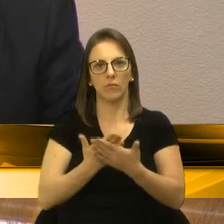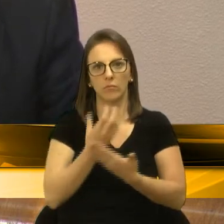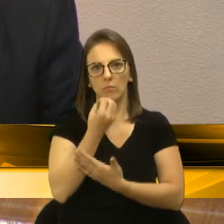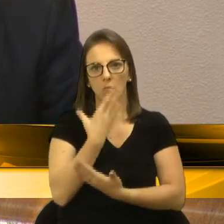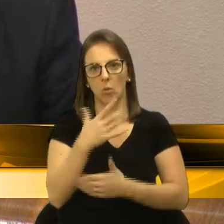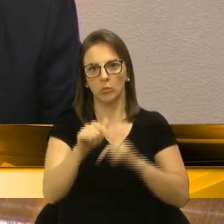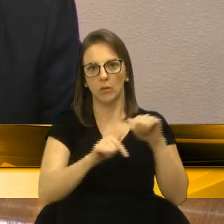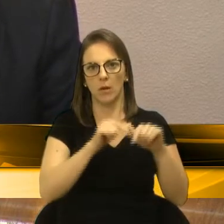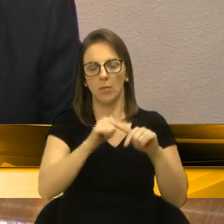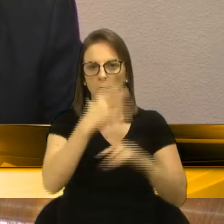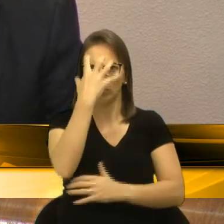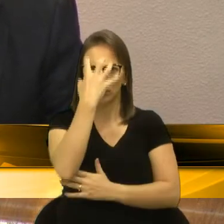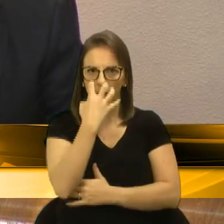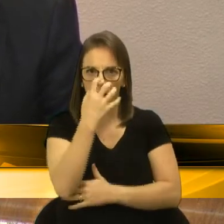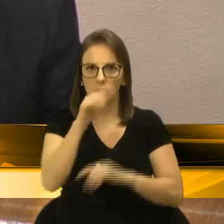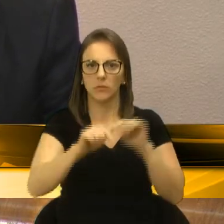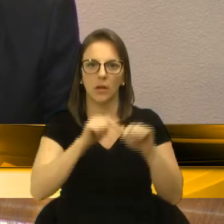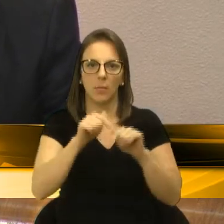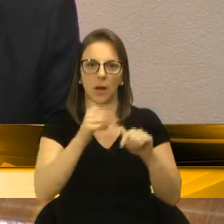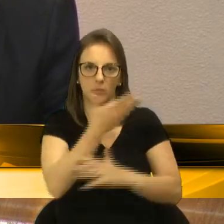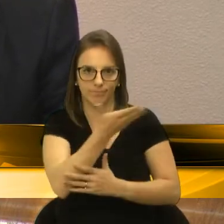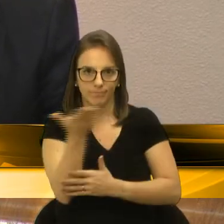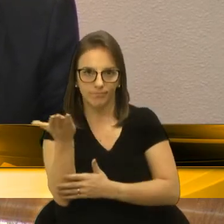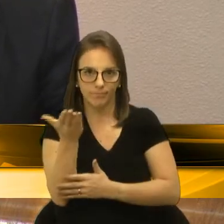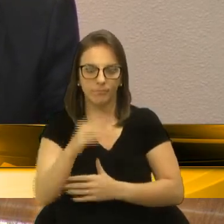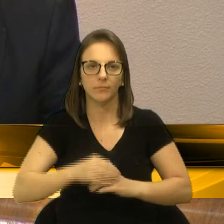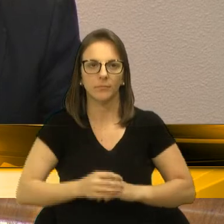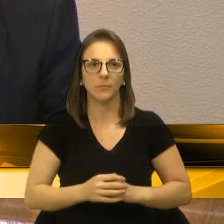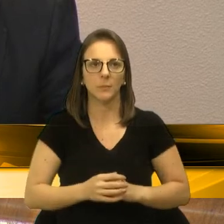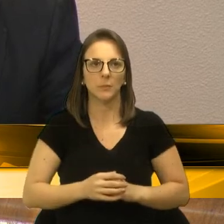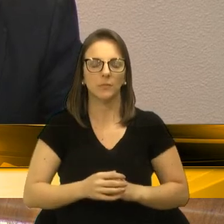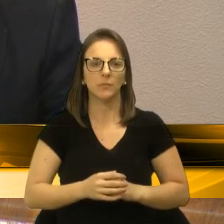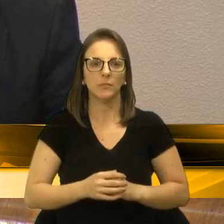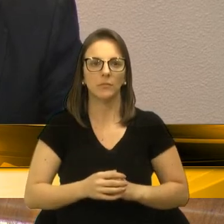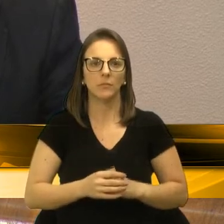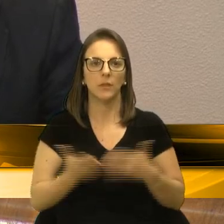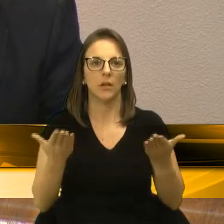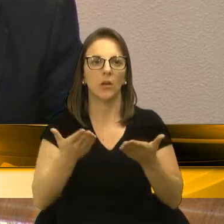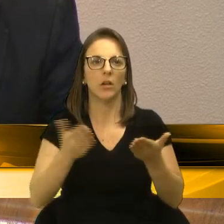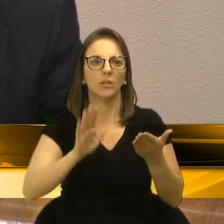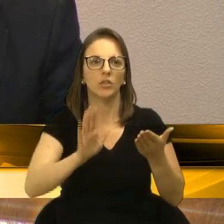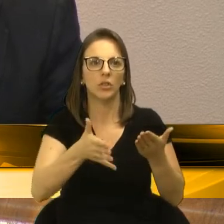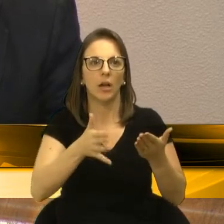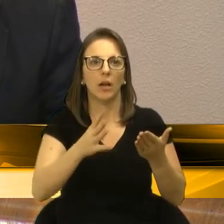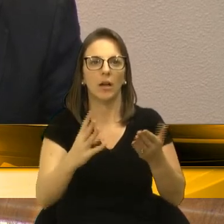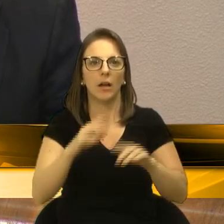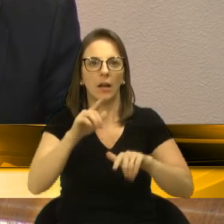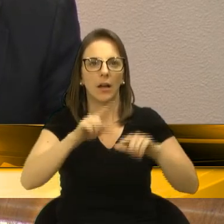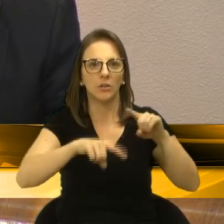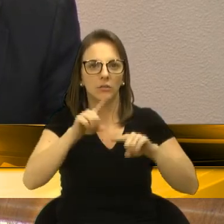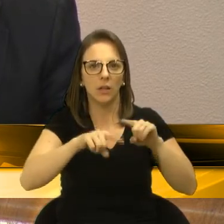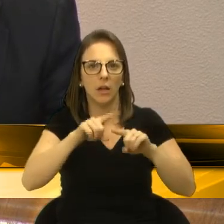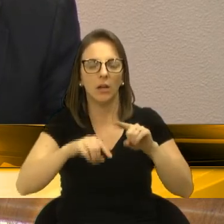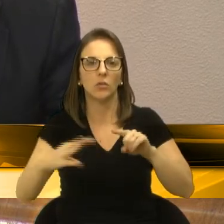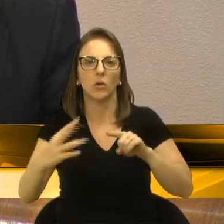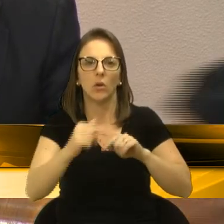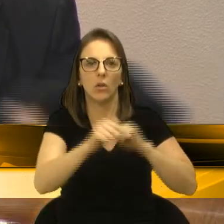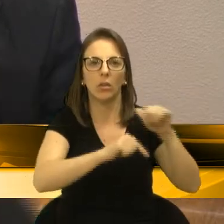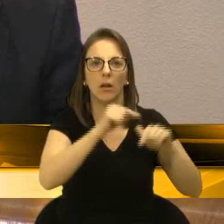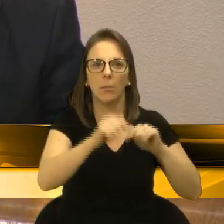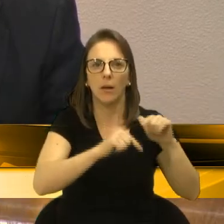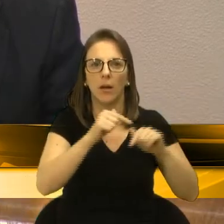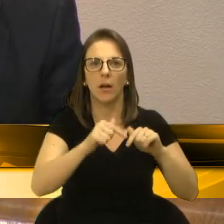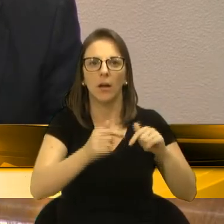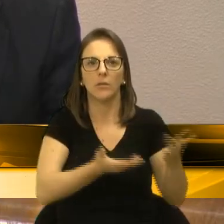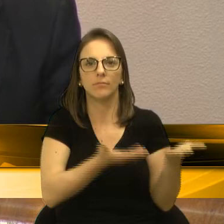sério trabalho por parte de todos os senhores. E, desde logo, todas as atividades, todos os trabalhos e a documentação passam às mãos da comissão